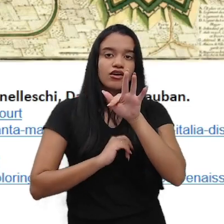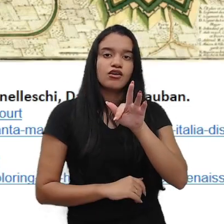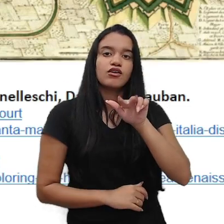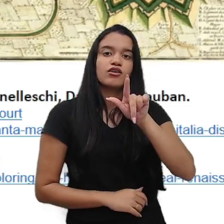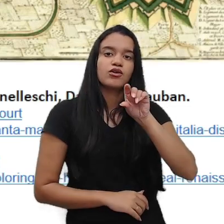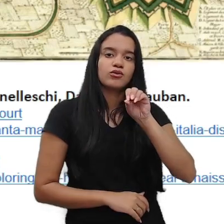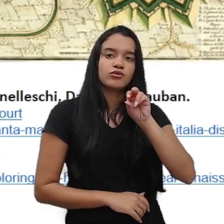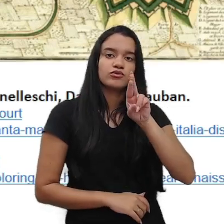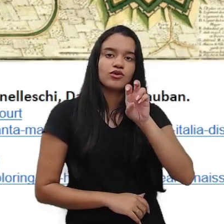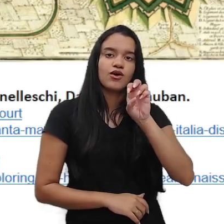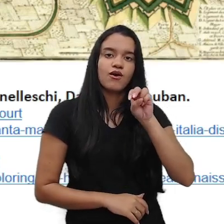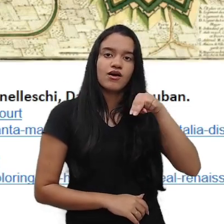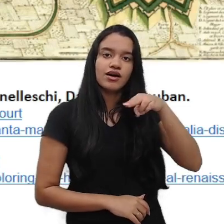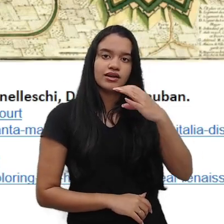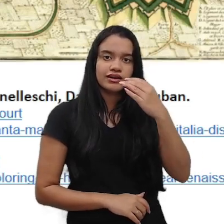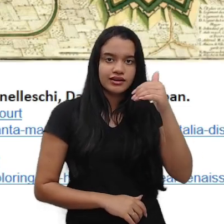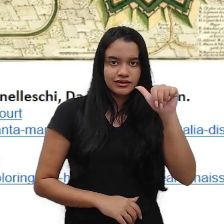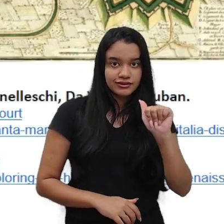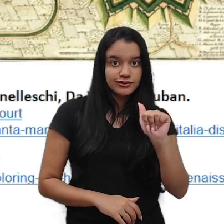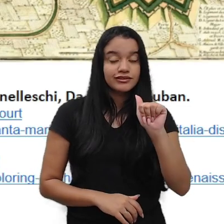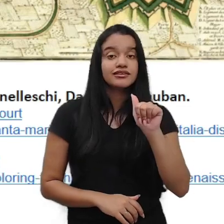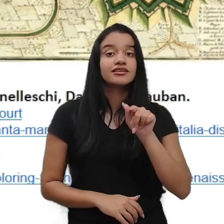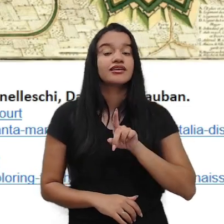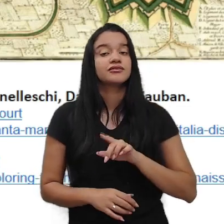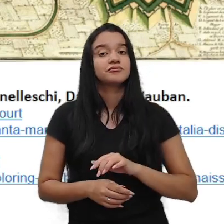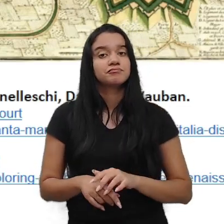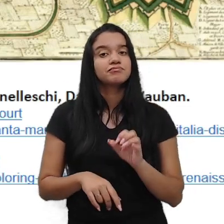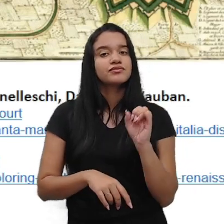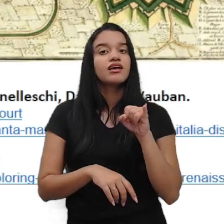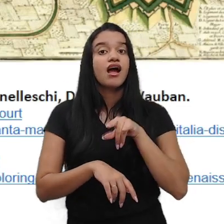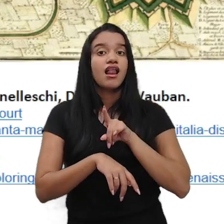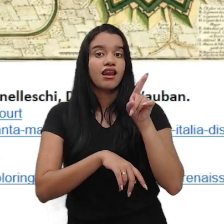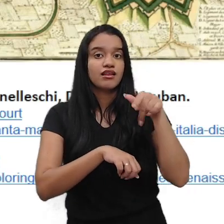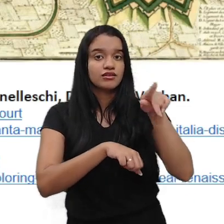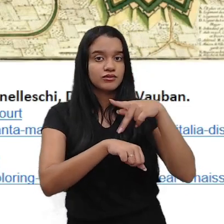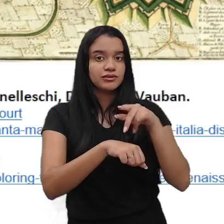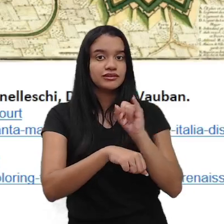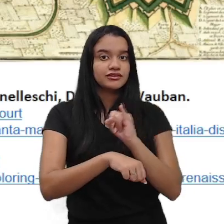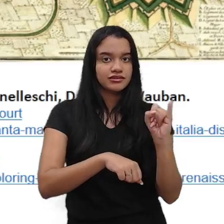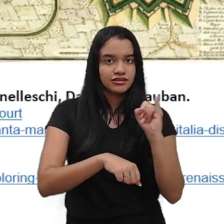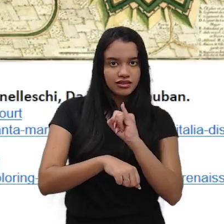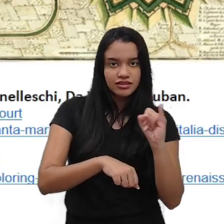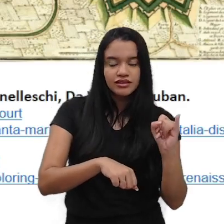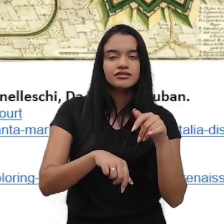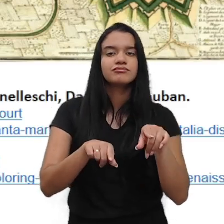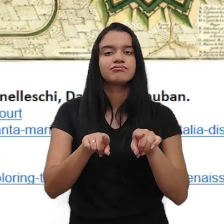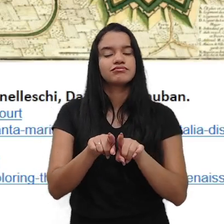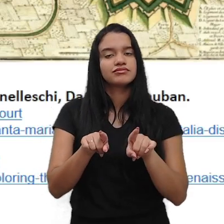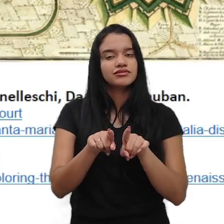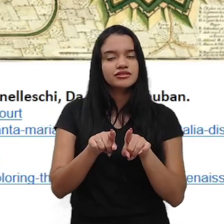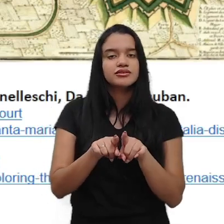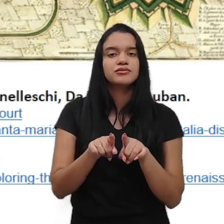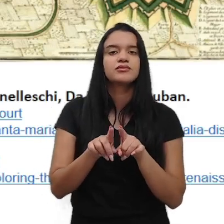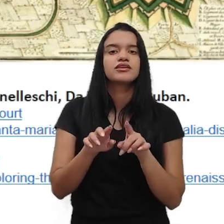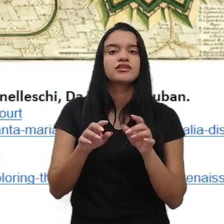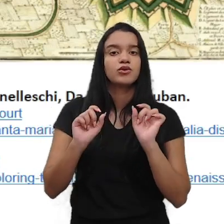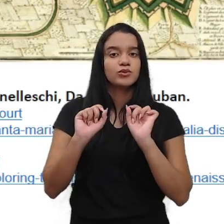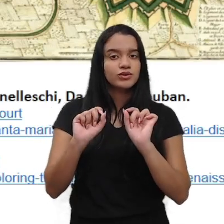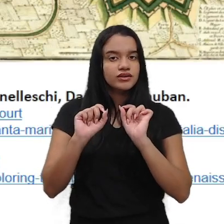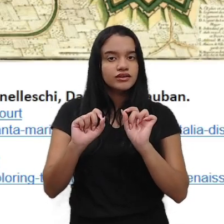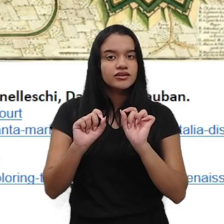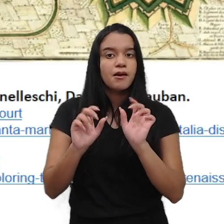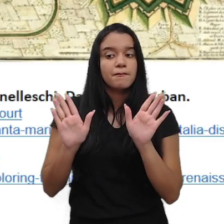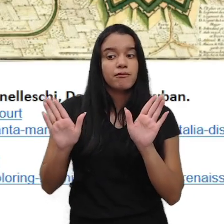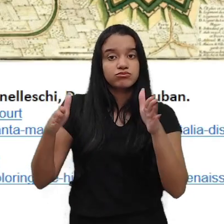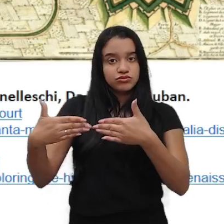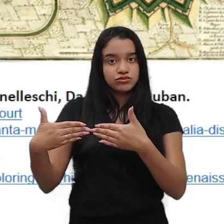Itália, né? Então ali você tem a cúpula que Brunelleschi projetou para fechar a